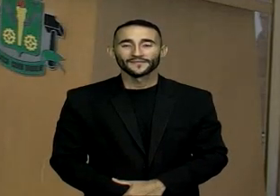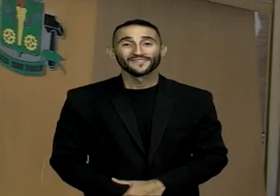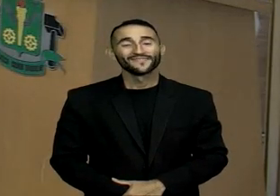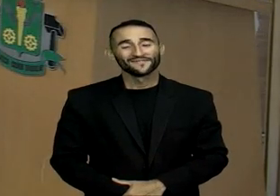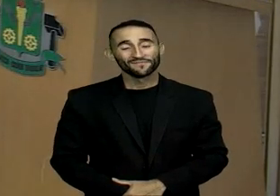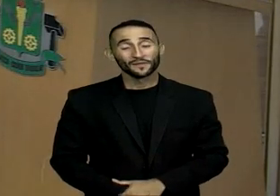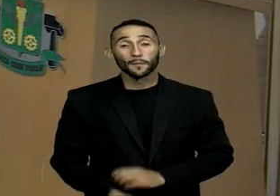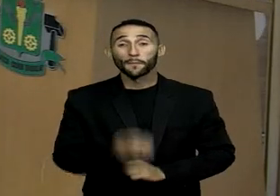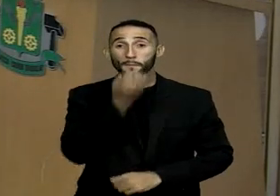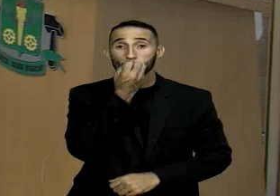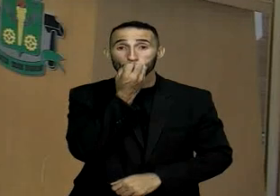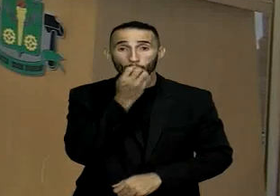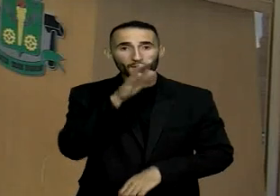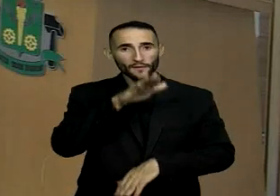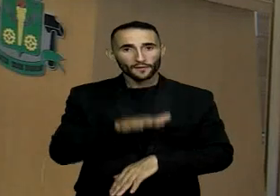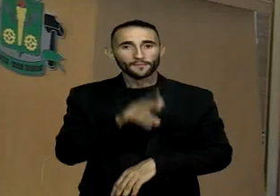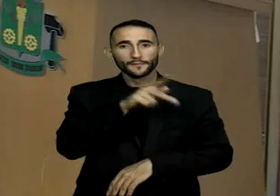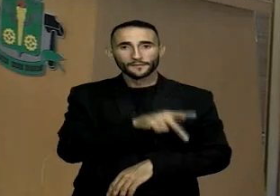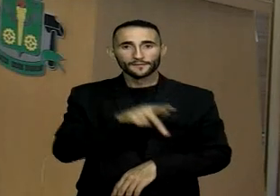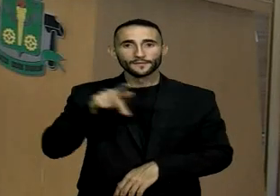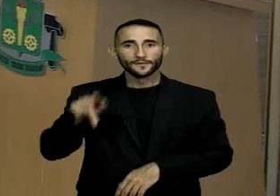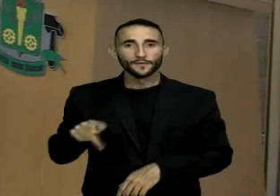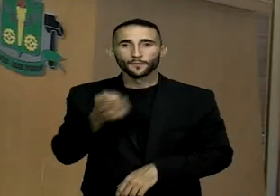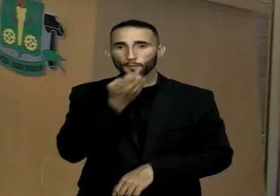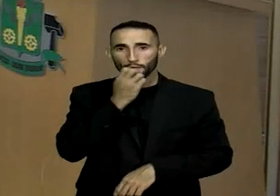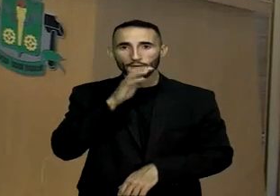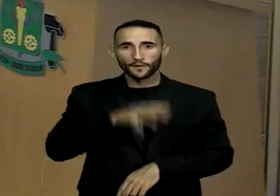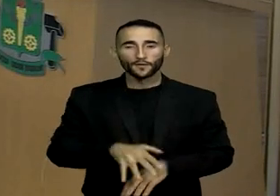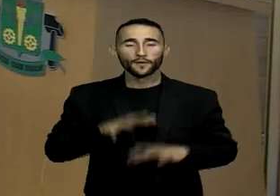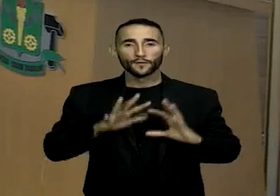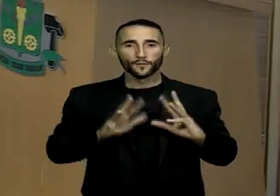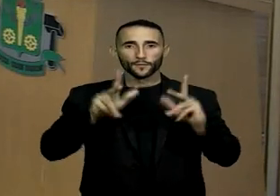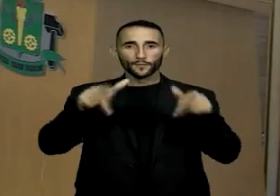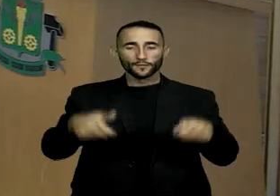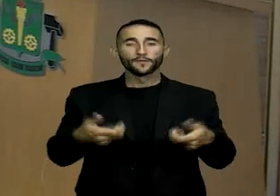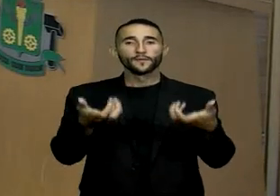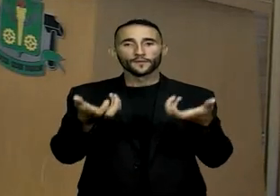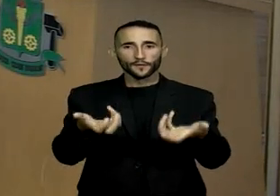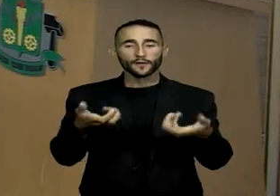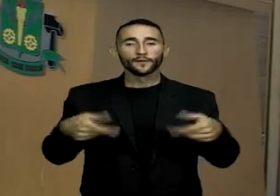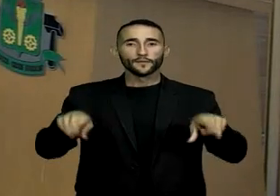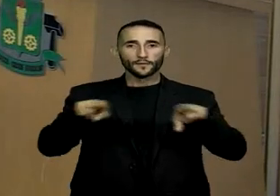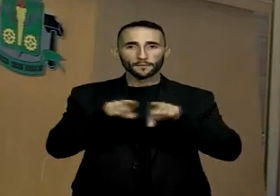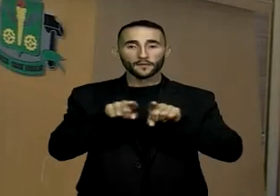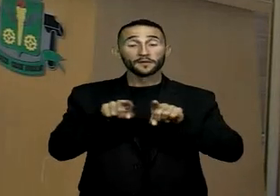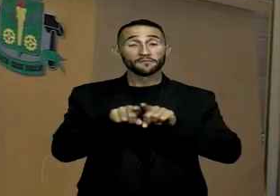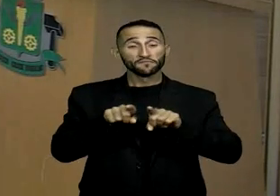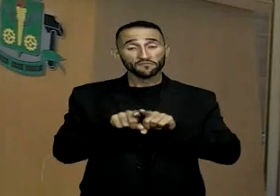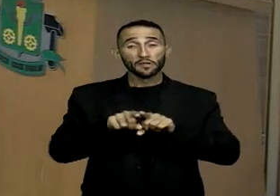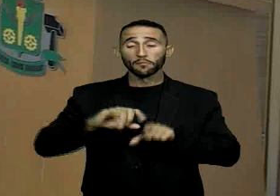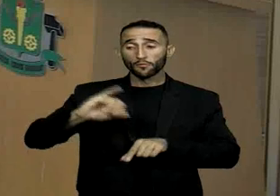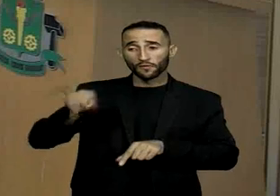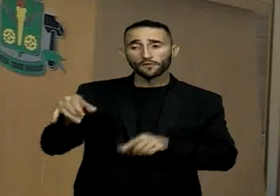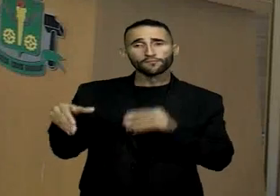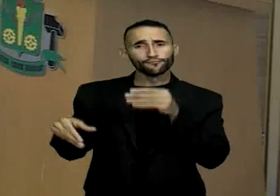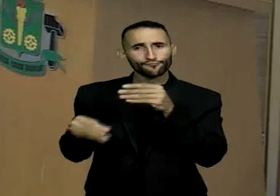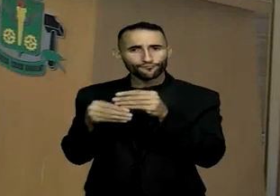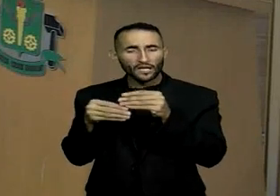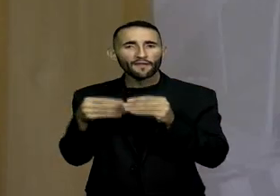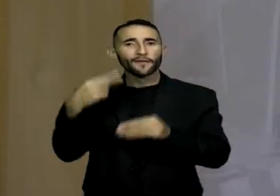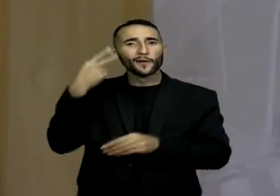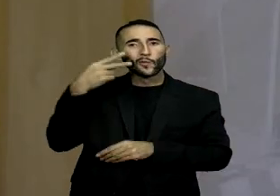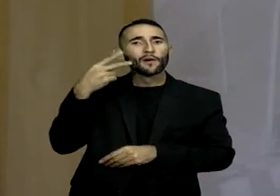Aê, boa tarde, senhor presidente, boa tarde a todos. É, eu quero também fazer minhas as palavras da vereadora Ana Paula